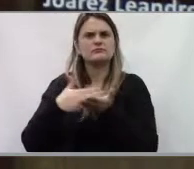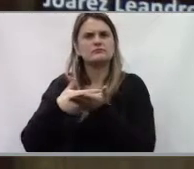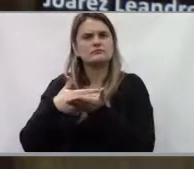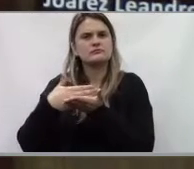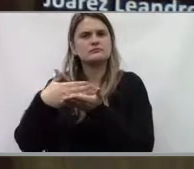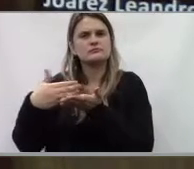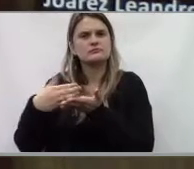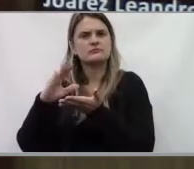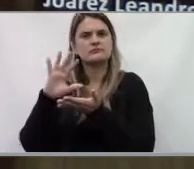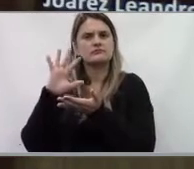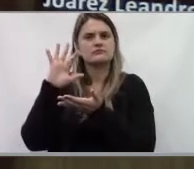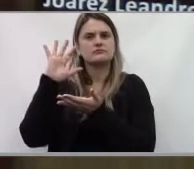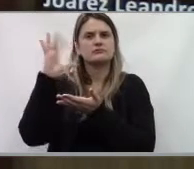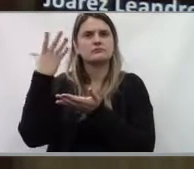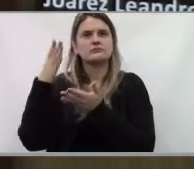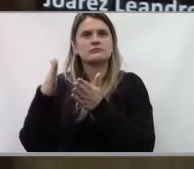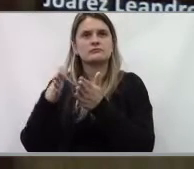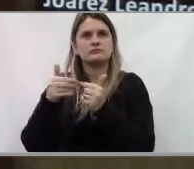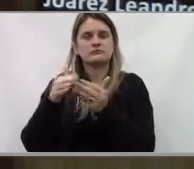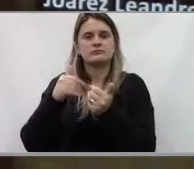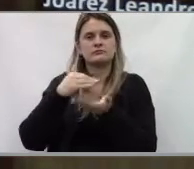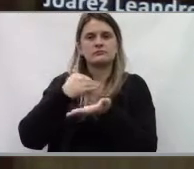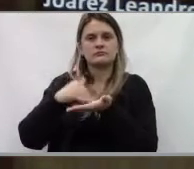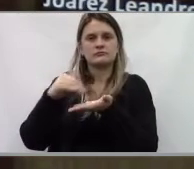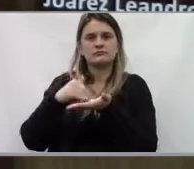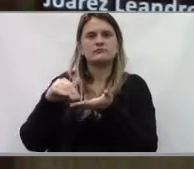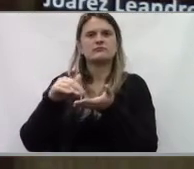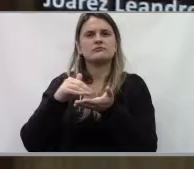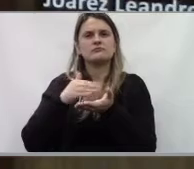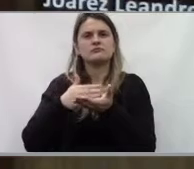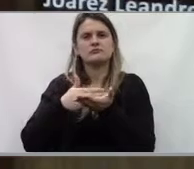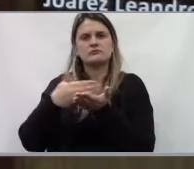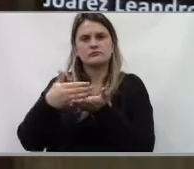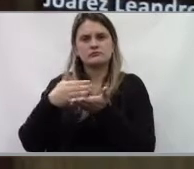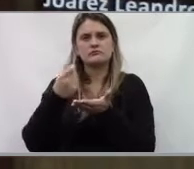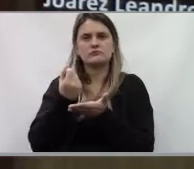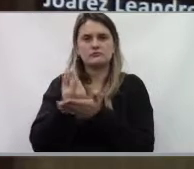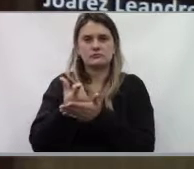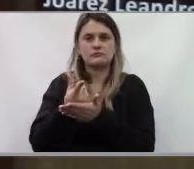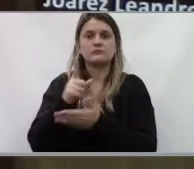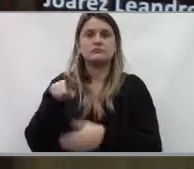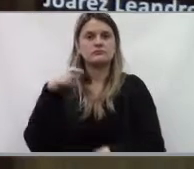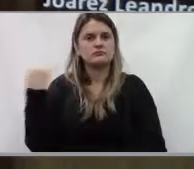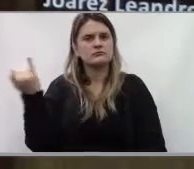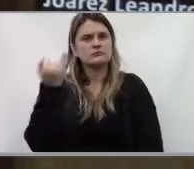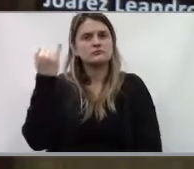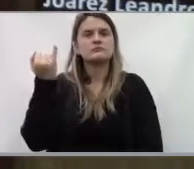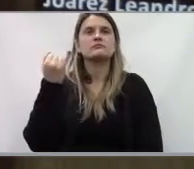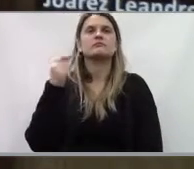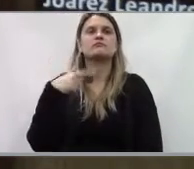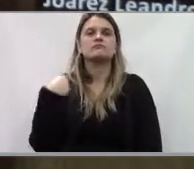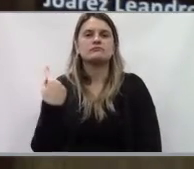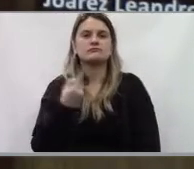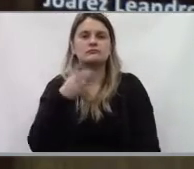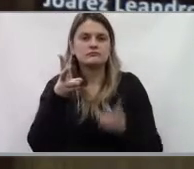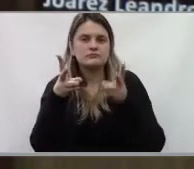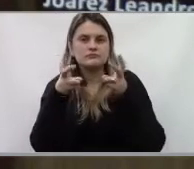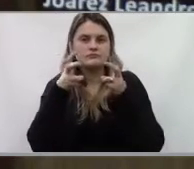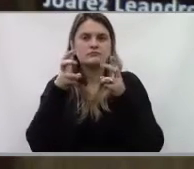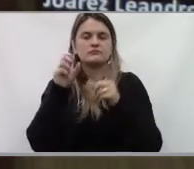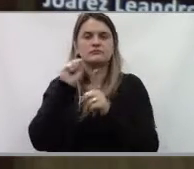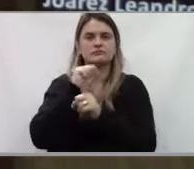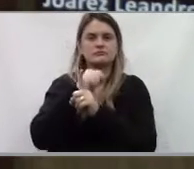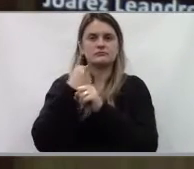estar acontecendo quase aí a licitação para as câmaras. Então, é muito importante quando nós vemos a